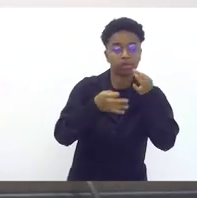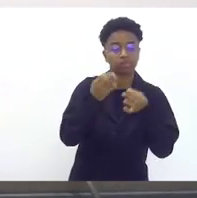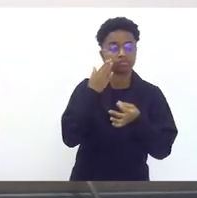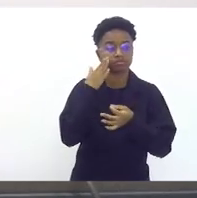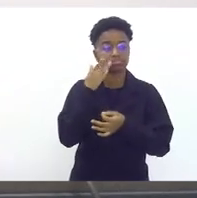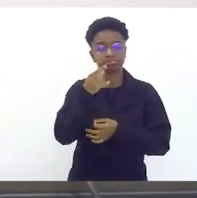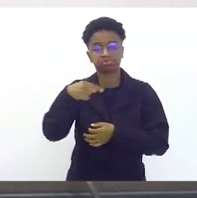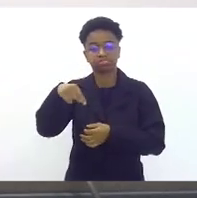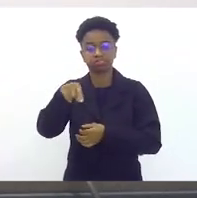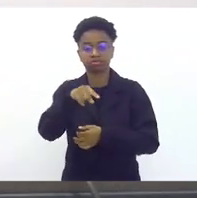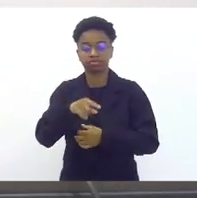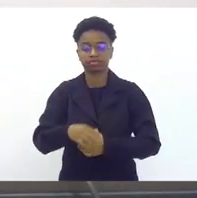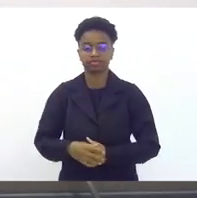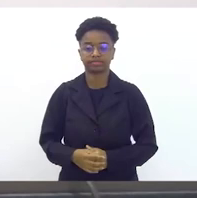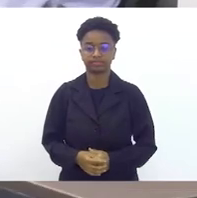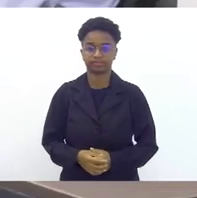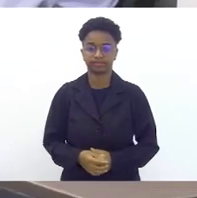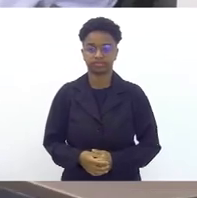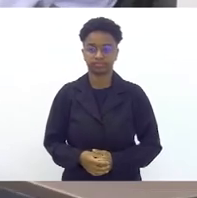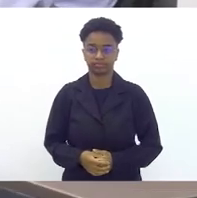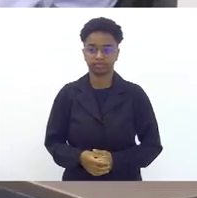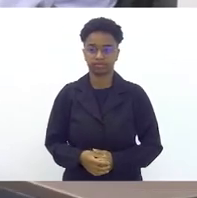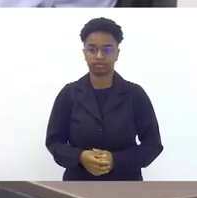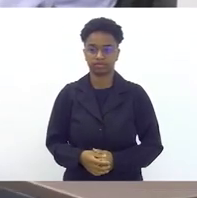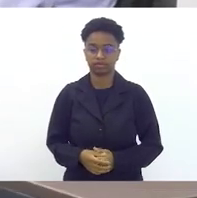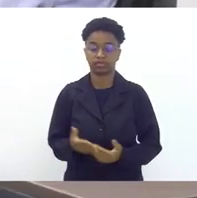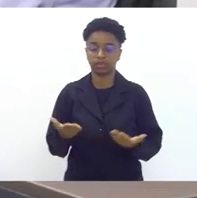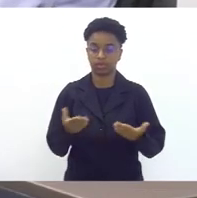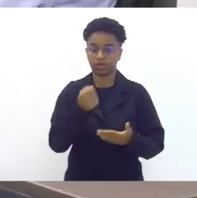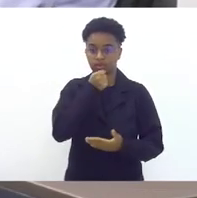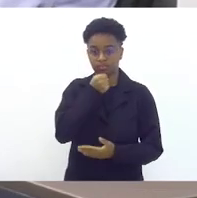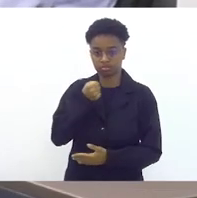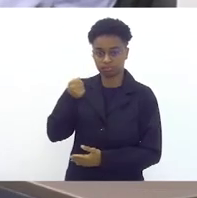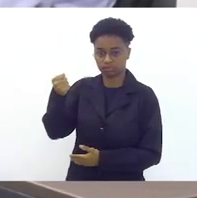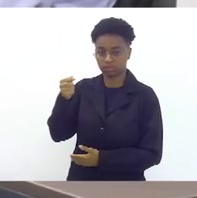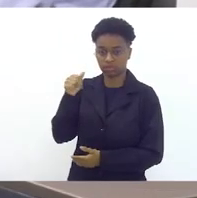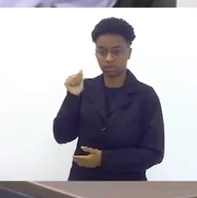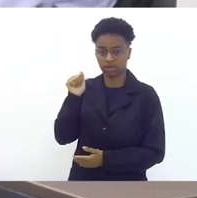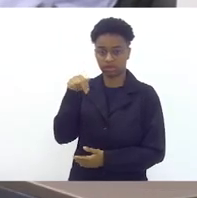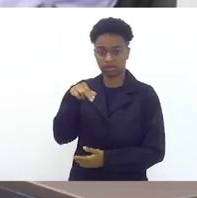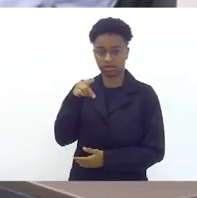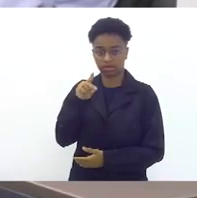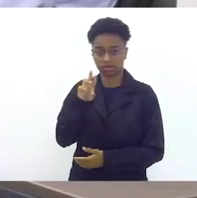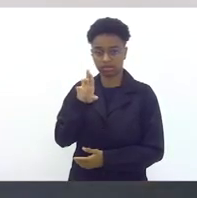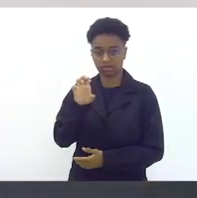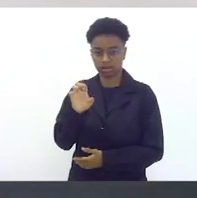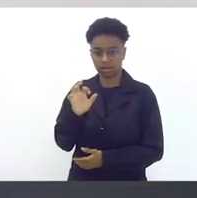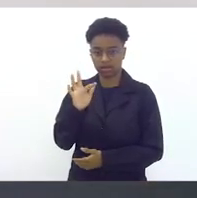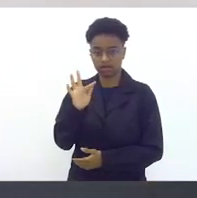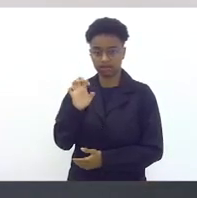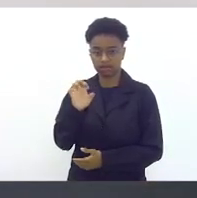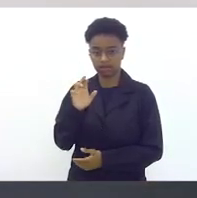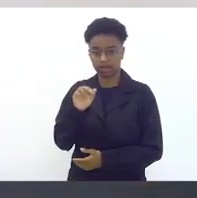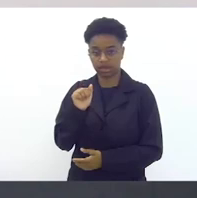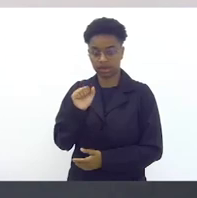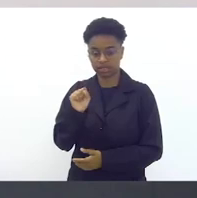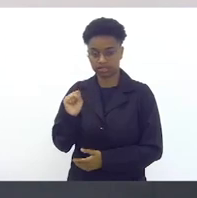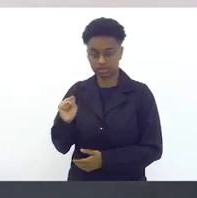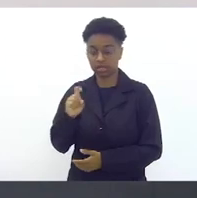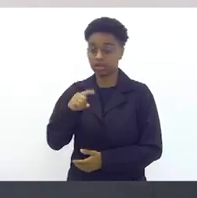ouvir. Eu vou passar, então, para o André Ferraz e só pedir depois para a